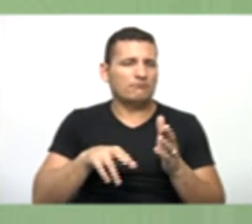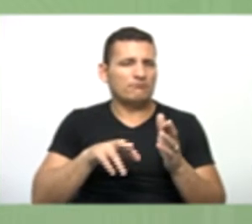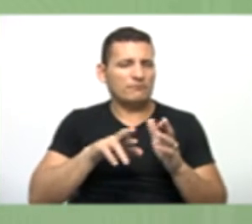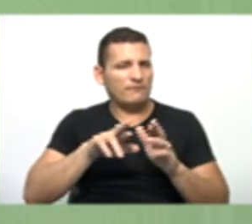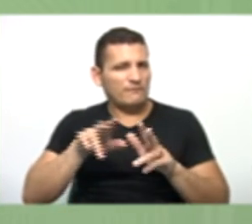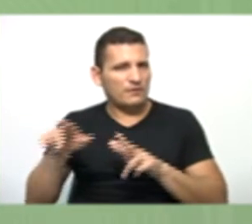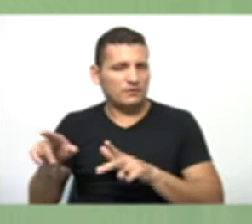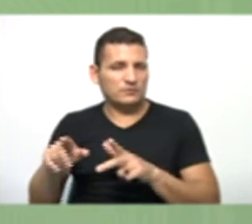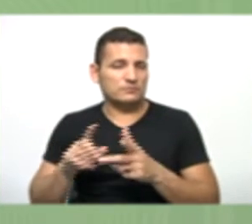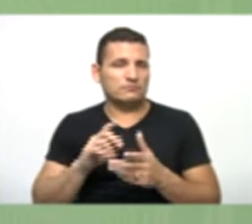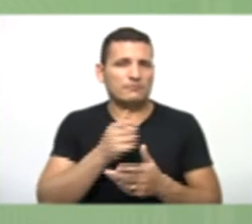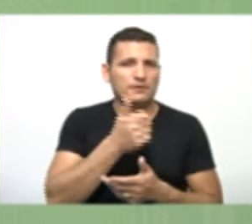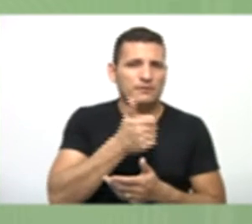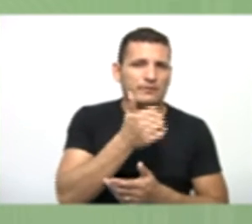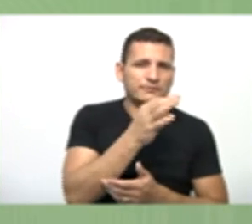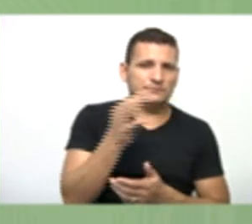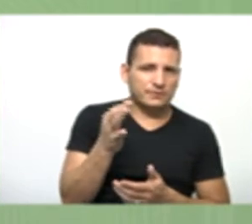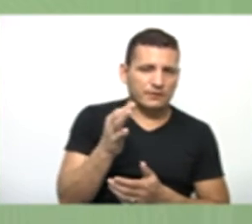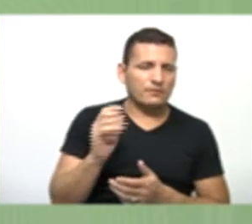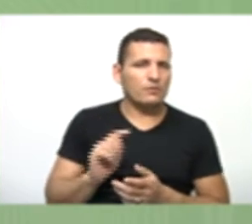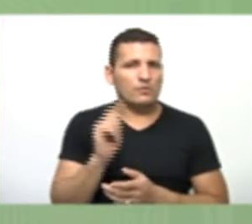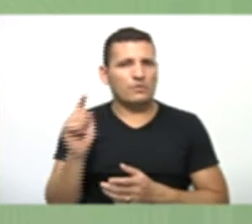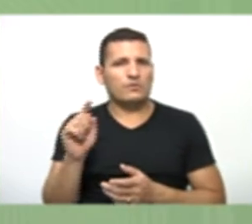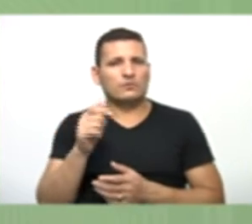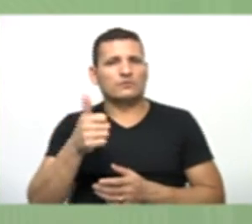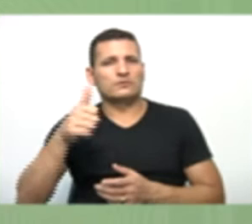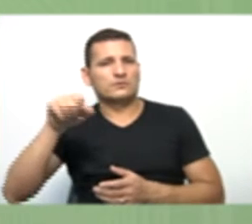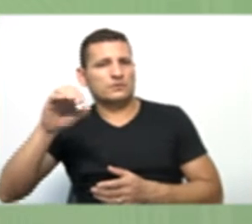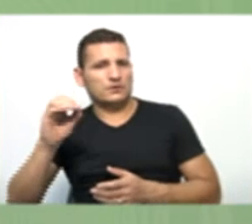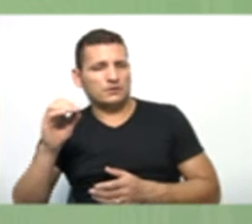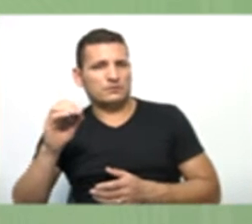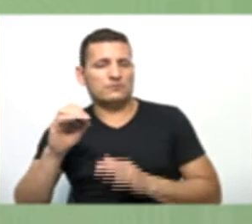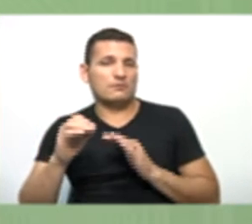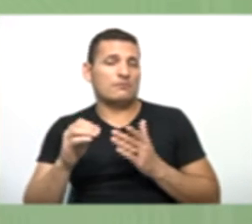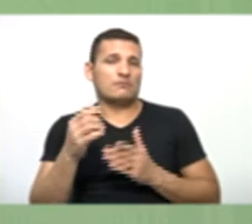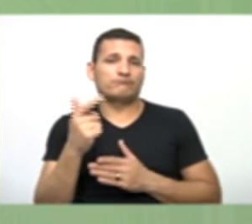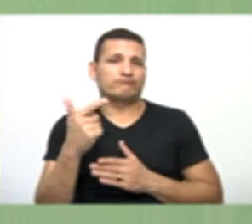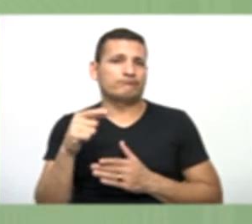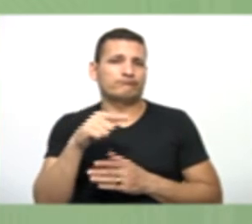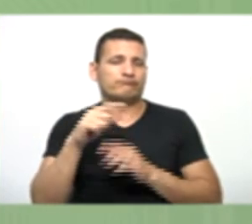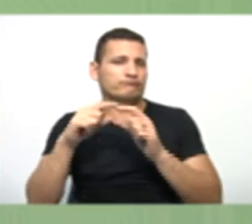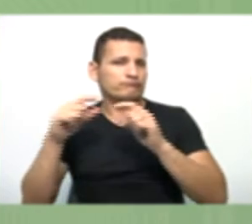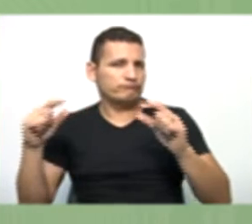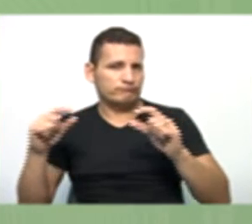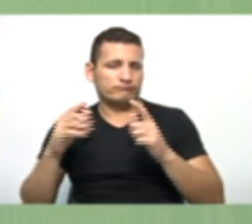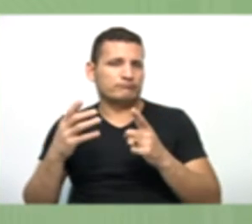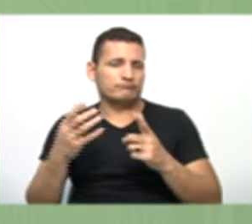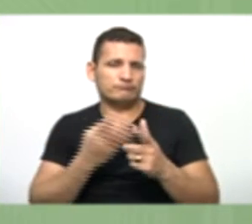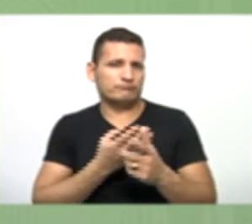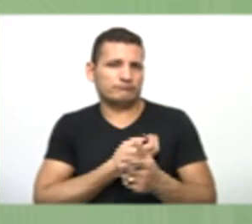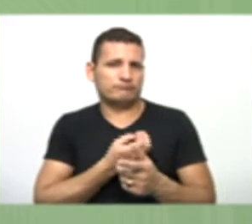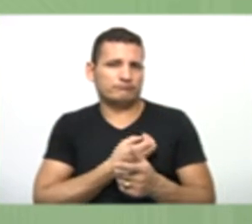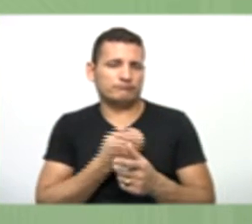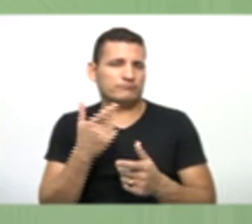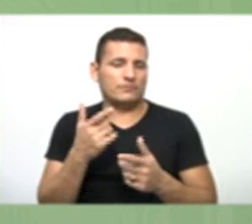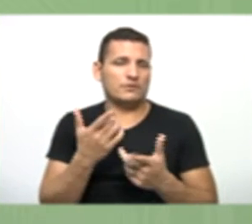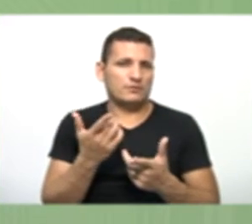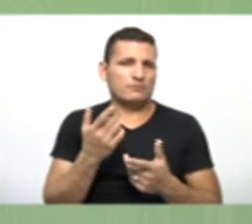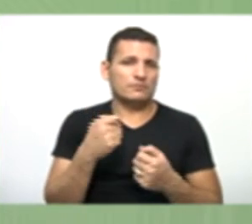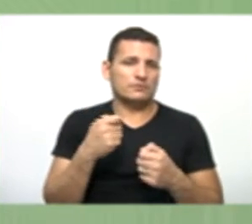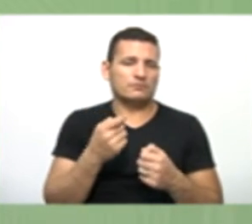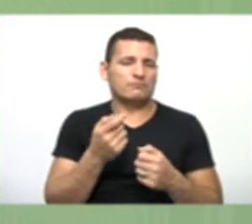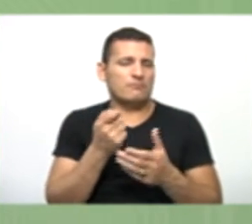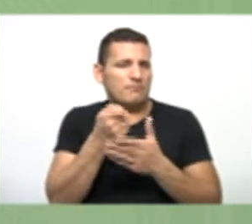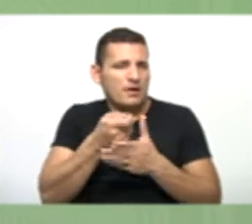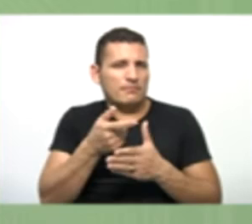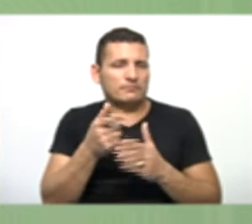assim, o primeiro foi de 100, o outro de 180, o outro... Aí não teria a equação. A equação tem que trabalhar com pagamentos iguais. Por isso